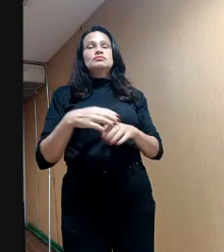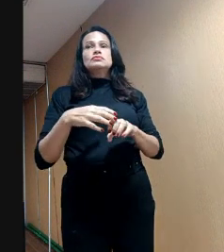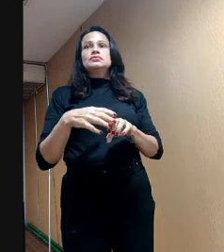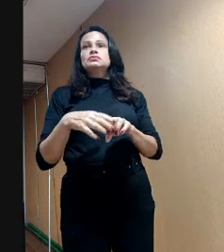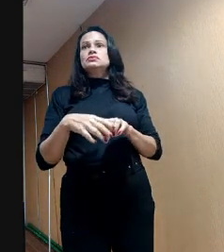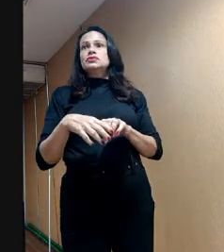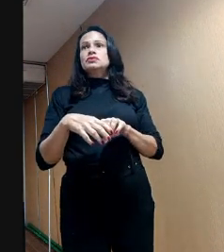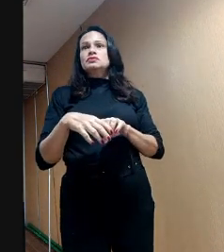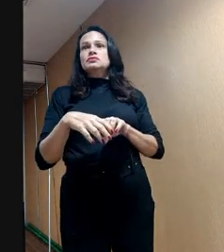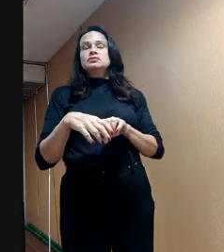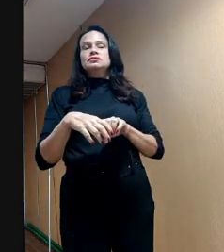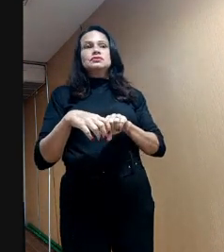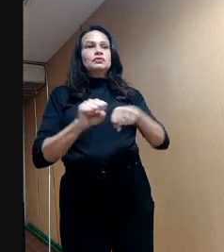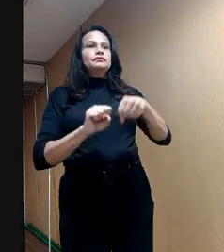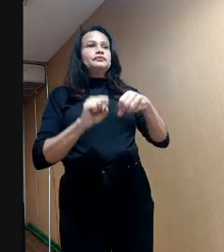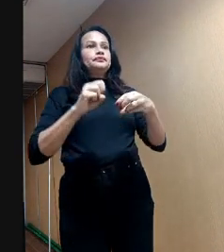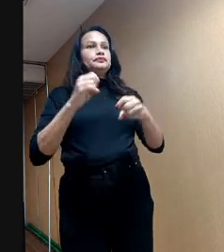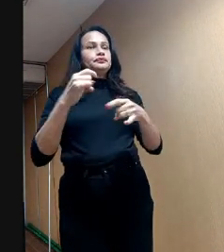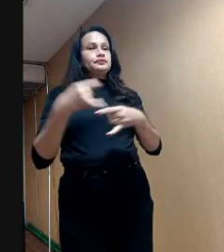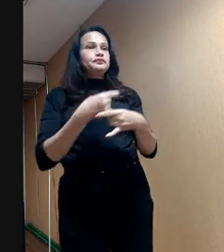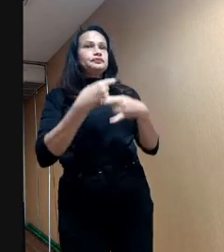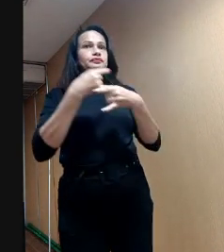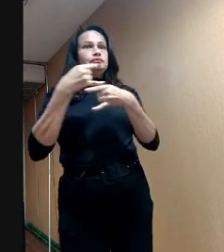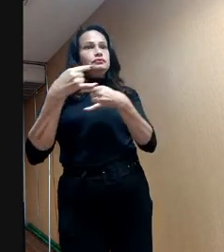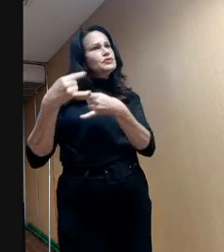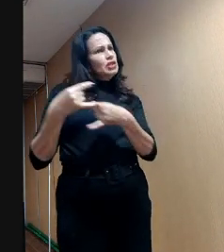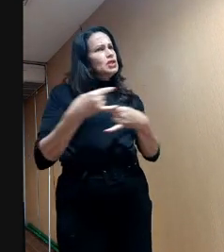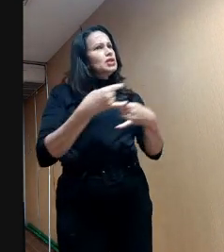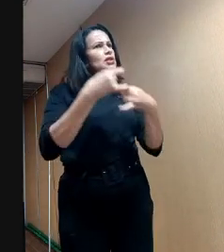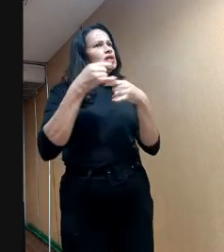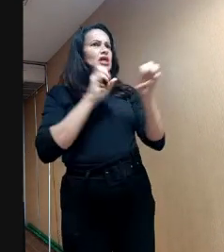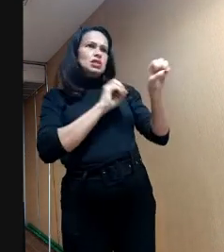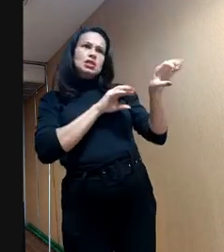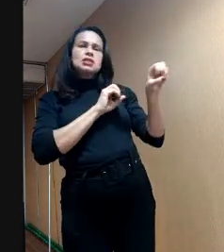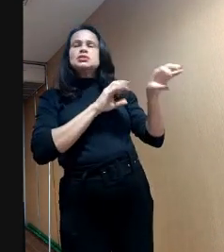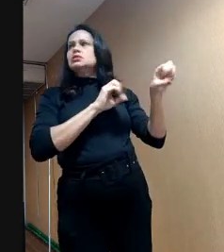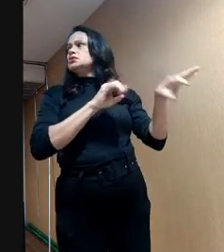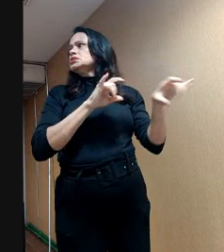e Carlos Neab, sobre a mediação do professor Carlos Eduardo,